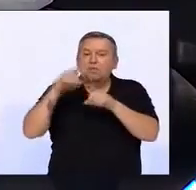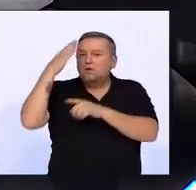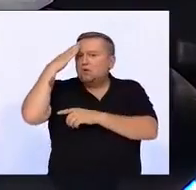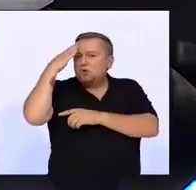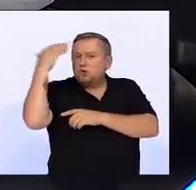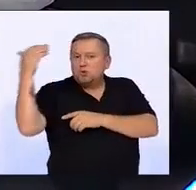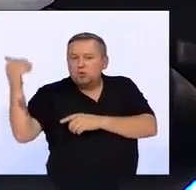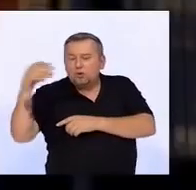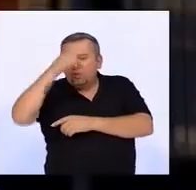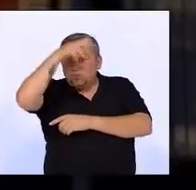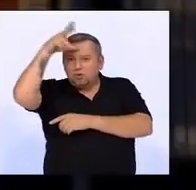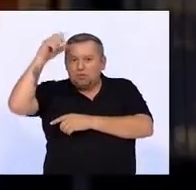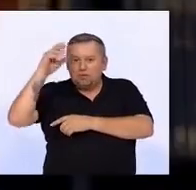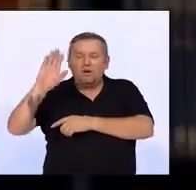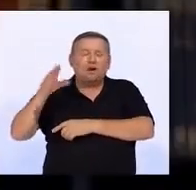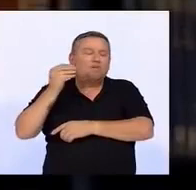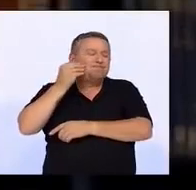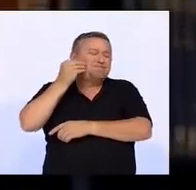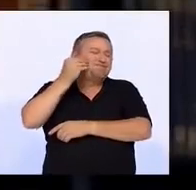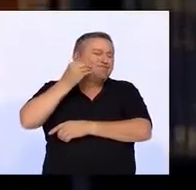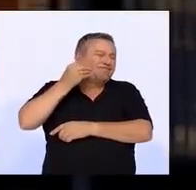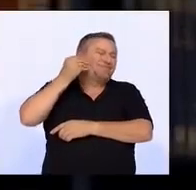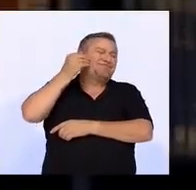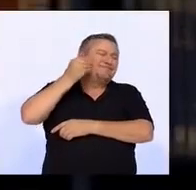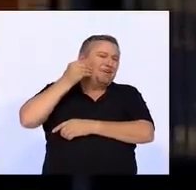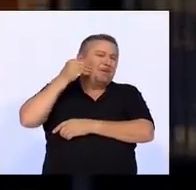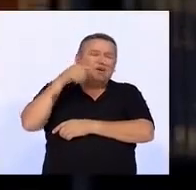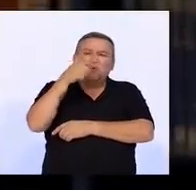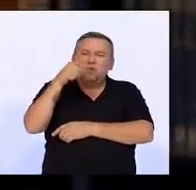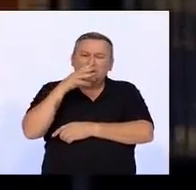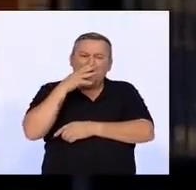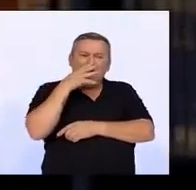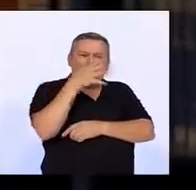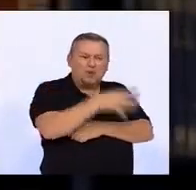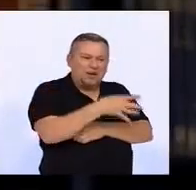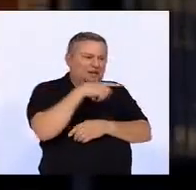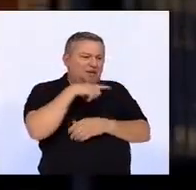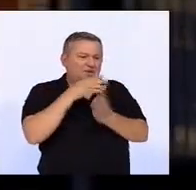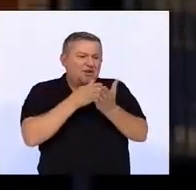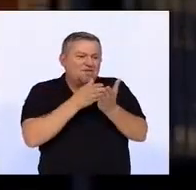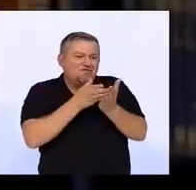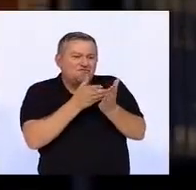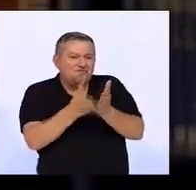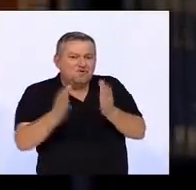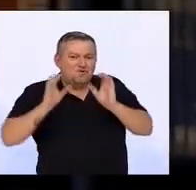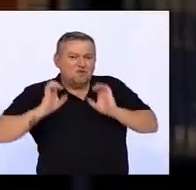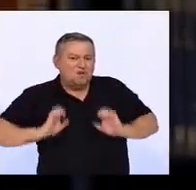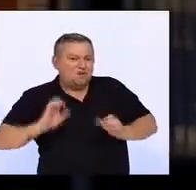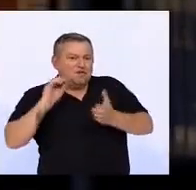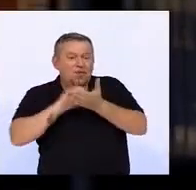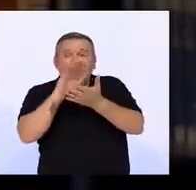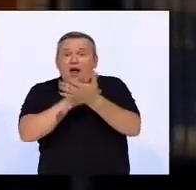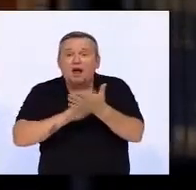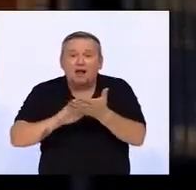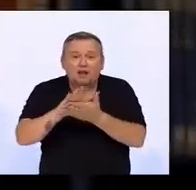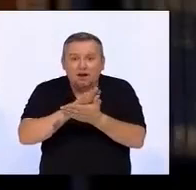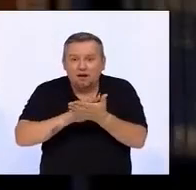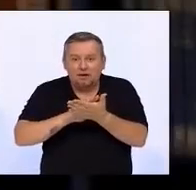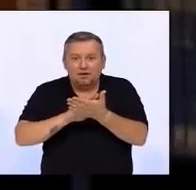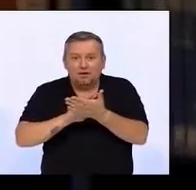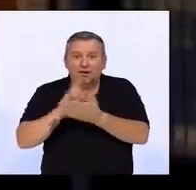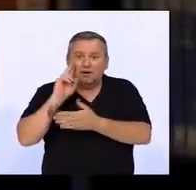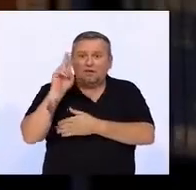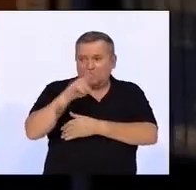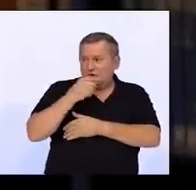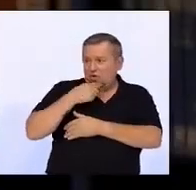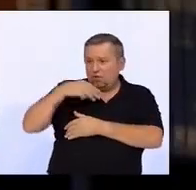homem experimentado, com bagagem, não tem uma acusação que tenha desvio de conduta em algum momento. Então, eu olho para o